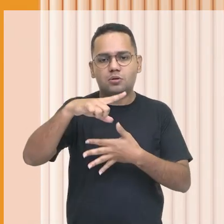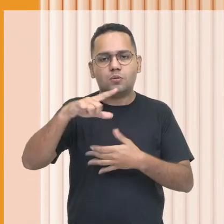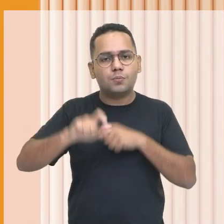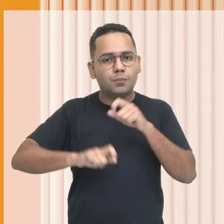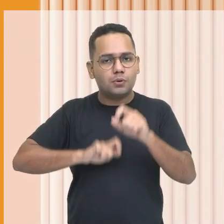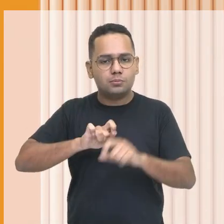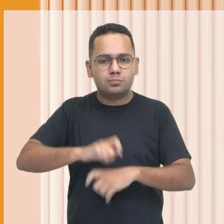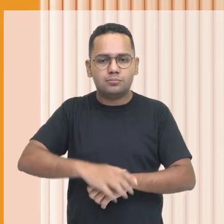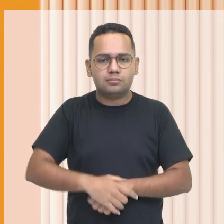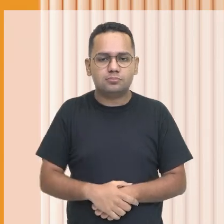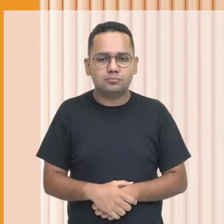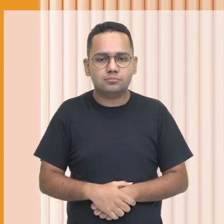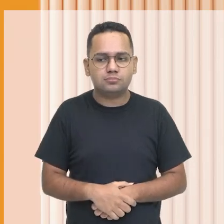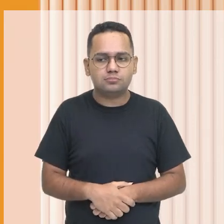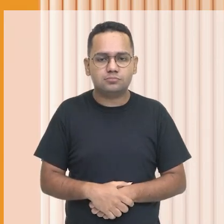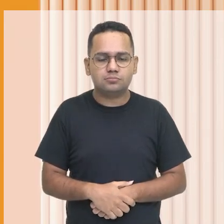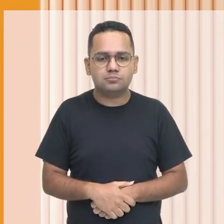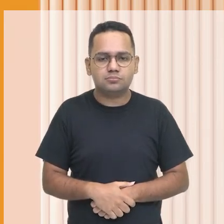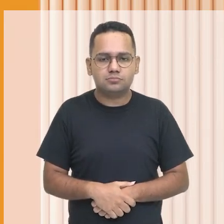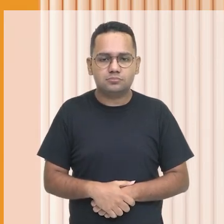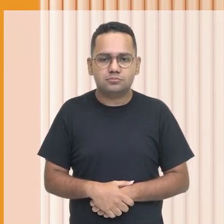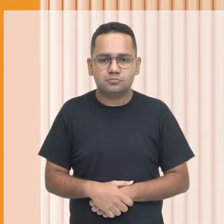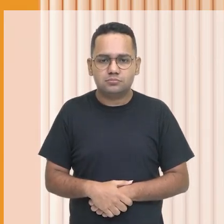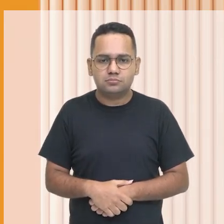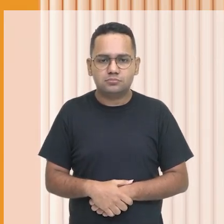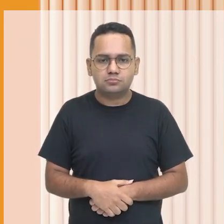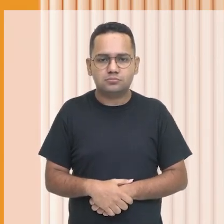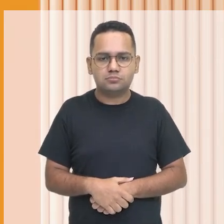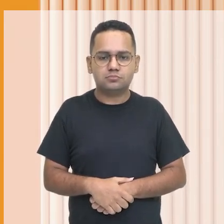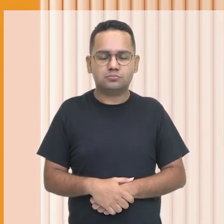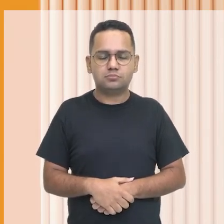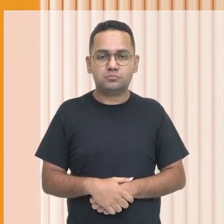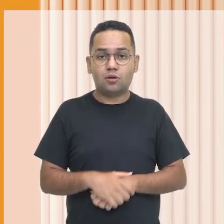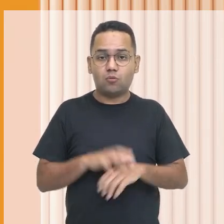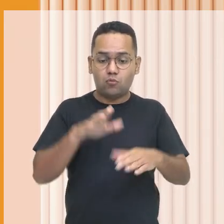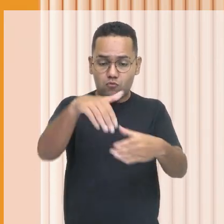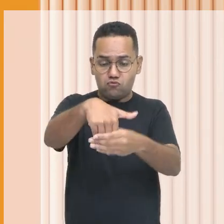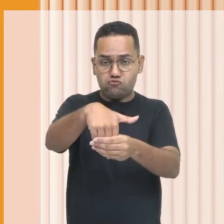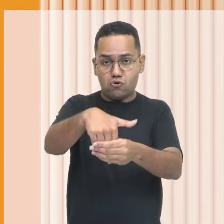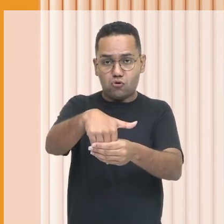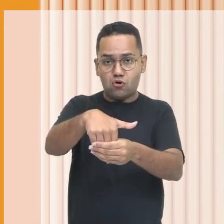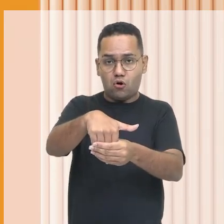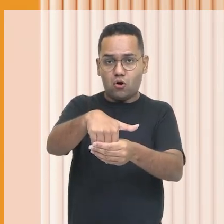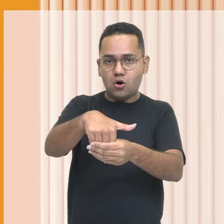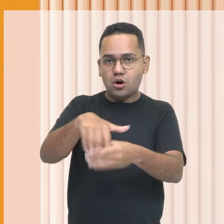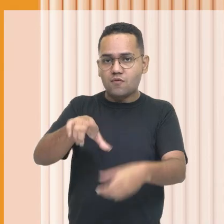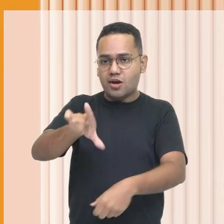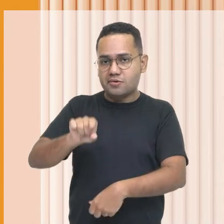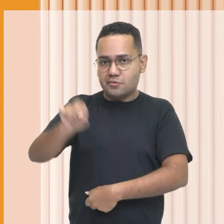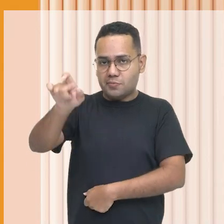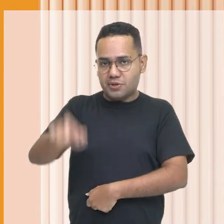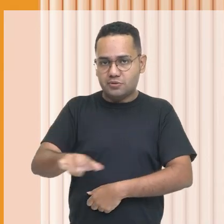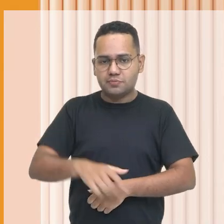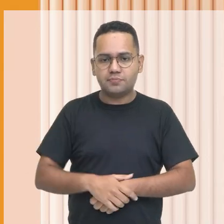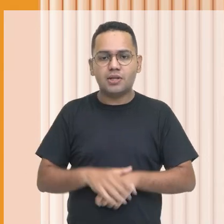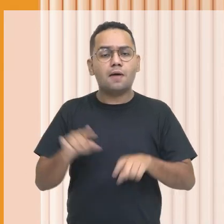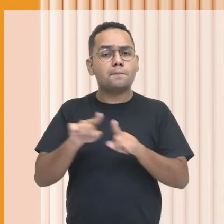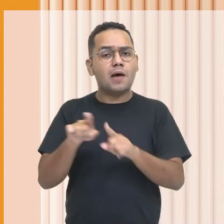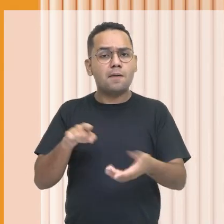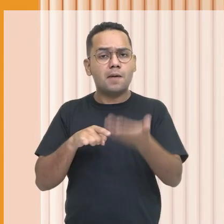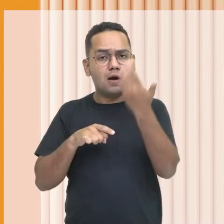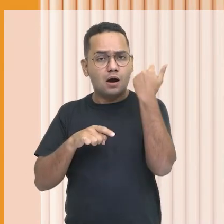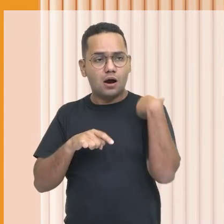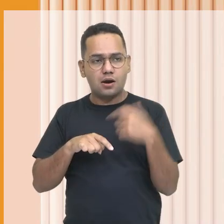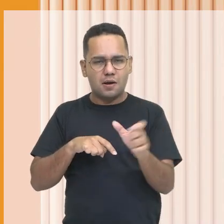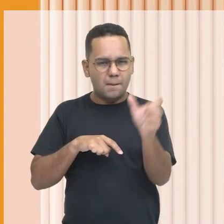a questão de que de ser necessário o voto para escolher um candidato, essas práticas clientelistas que já foram